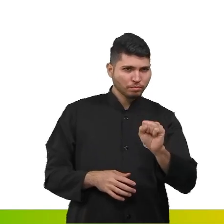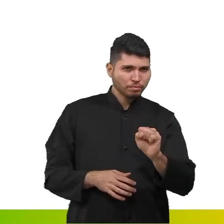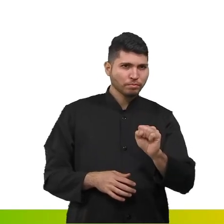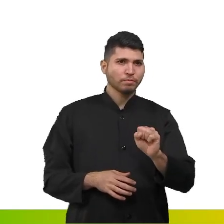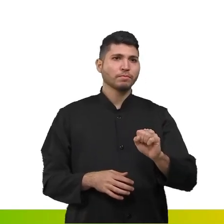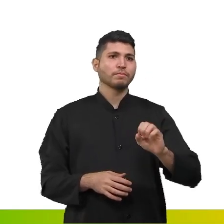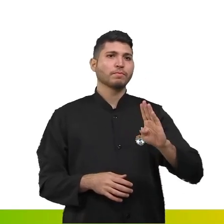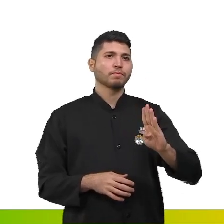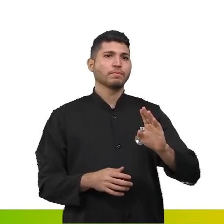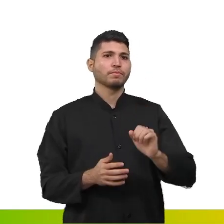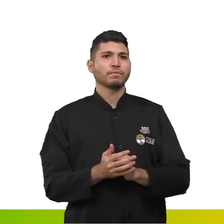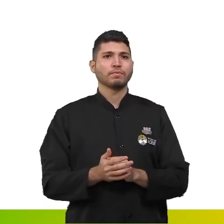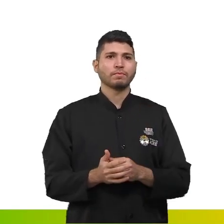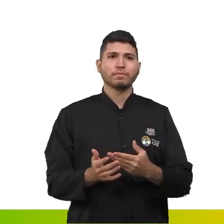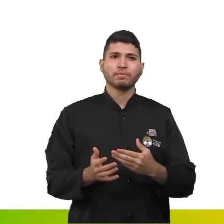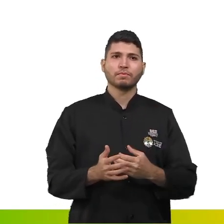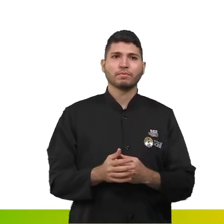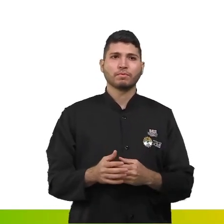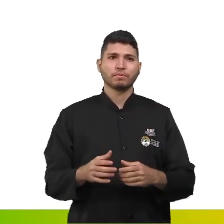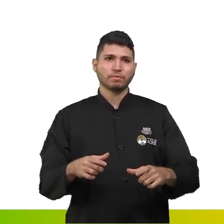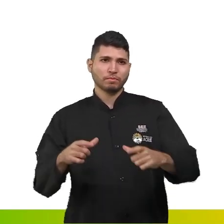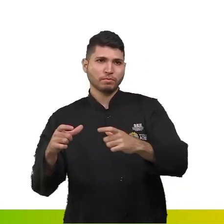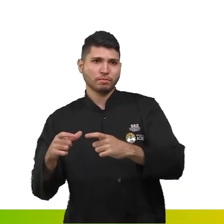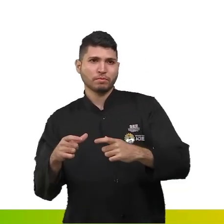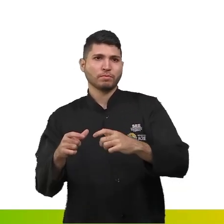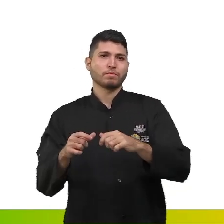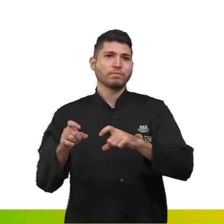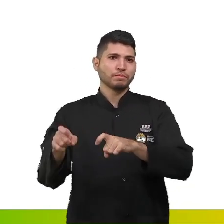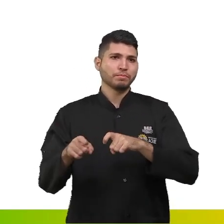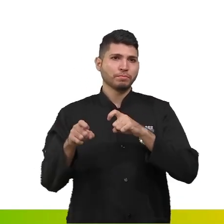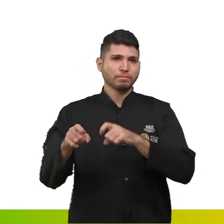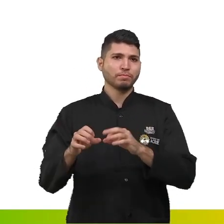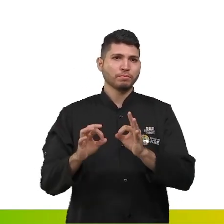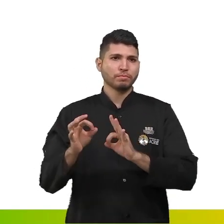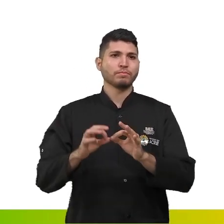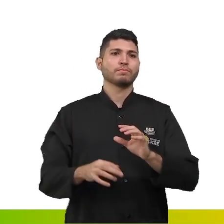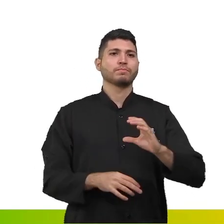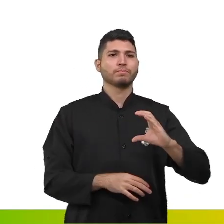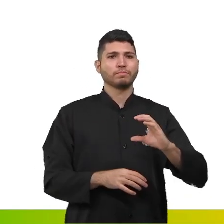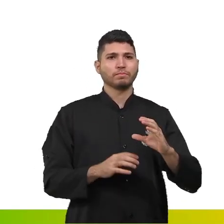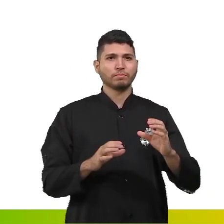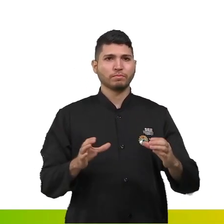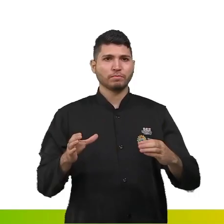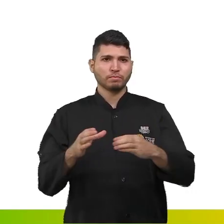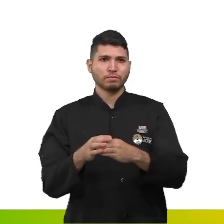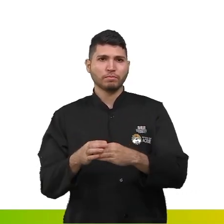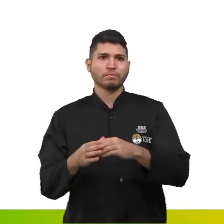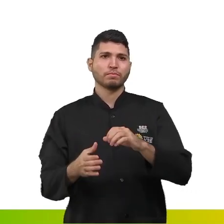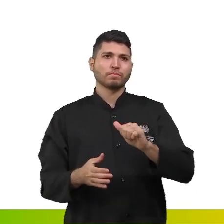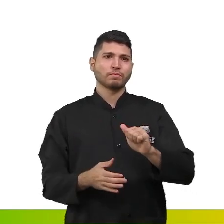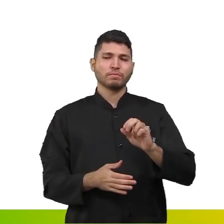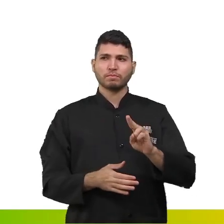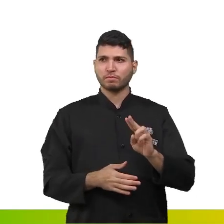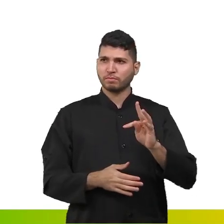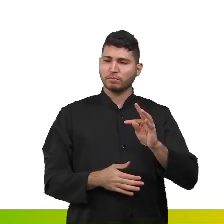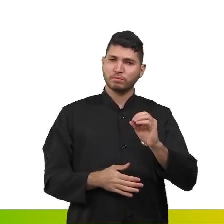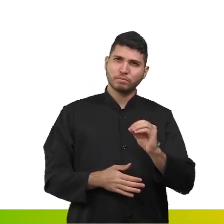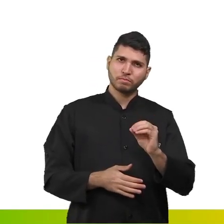agrícolas planejados pela coroa para o povoamento. C, comunidades autossuficientes de fugitivos e outros